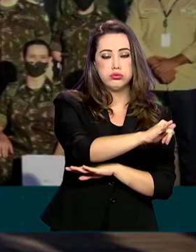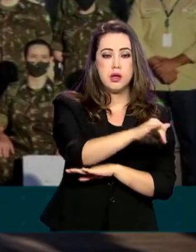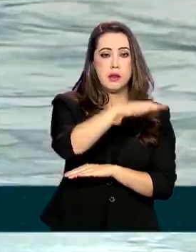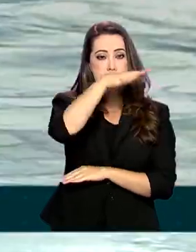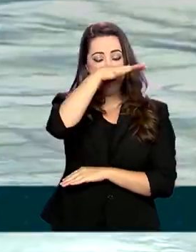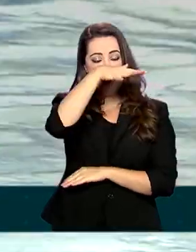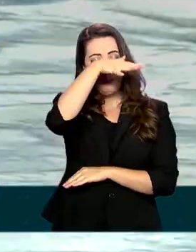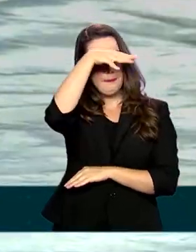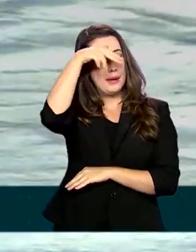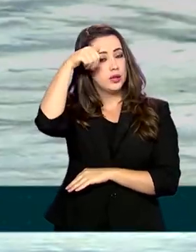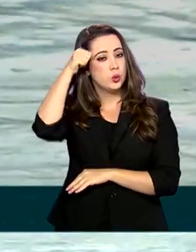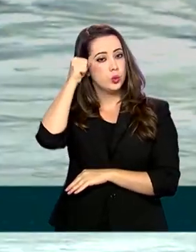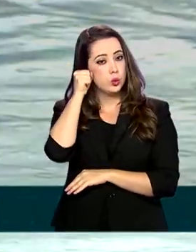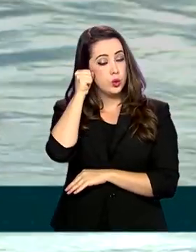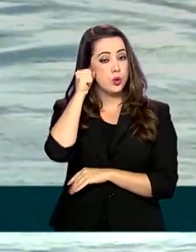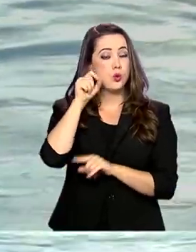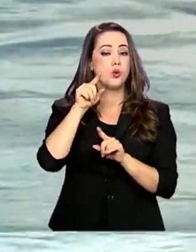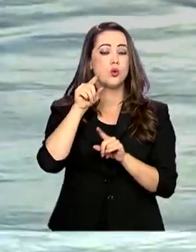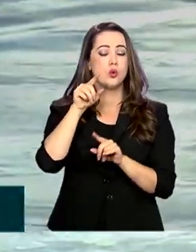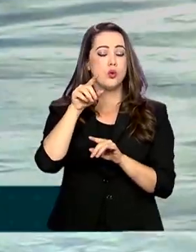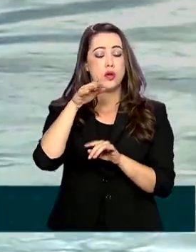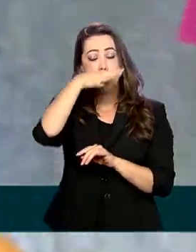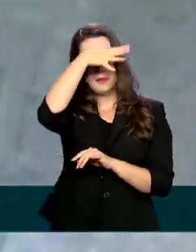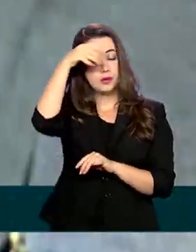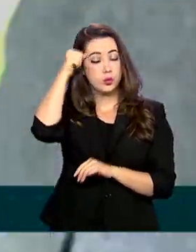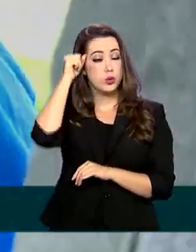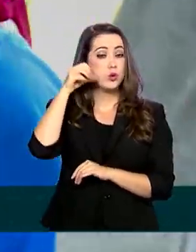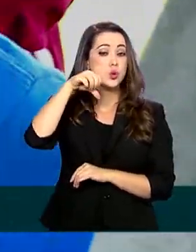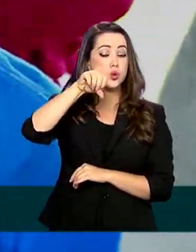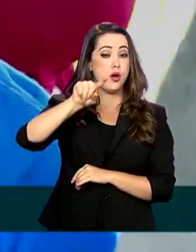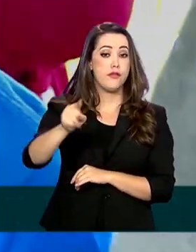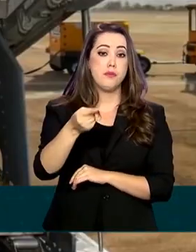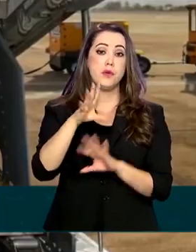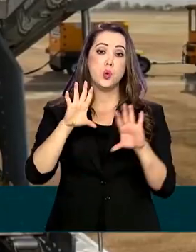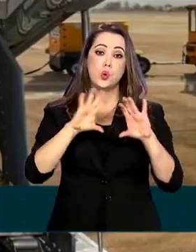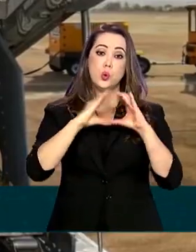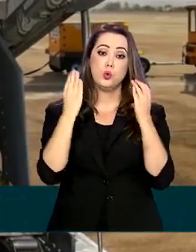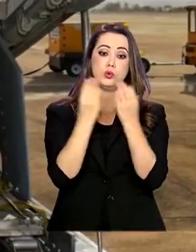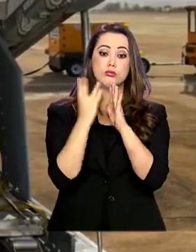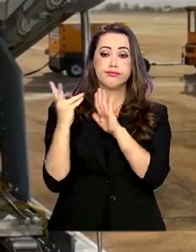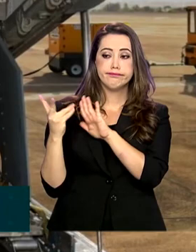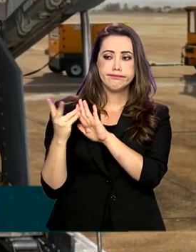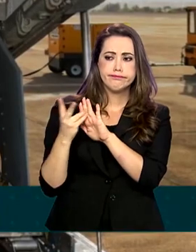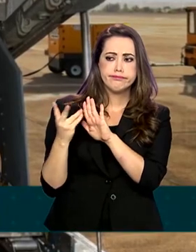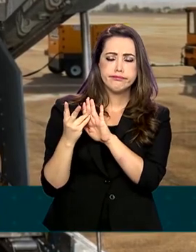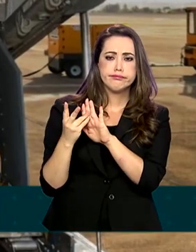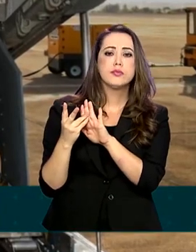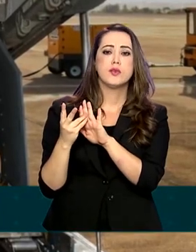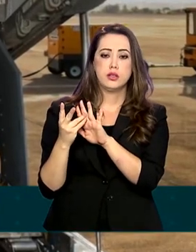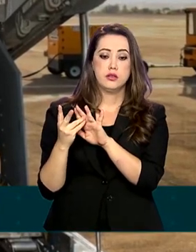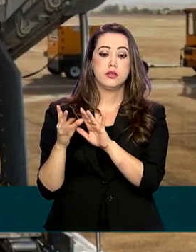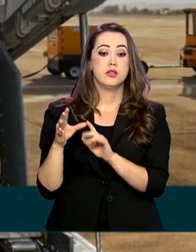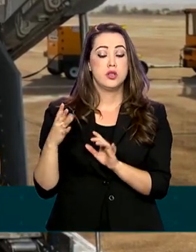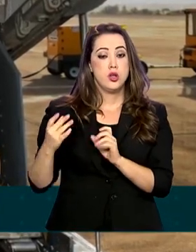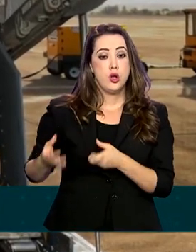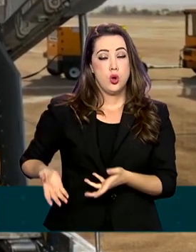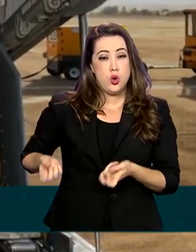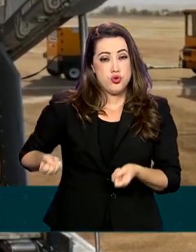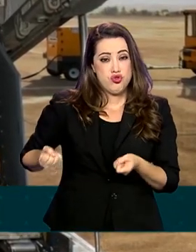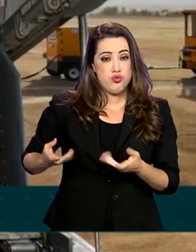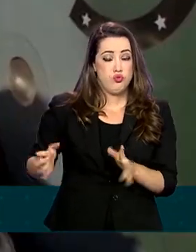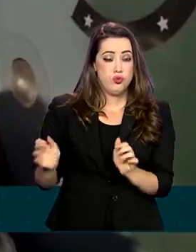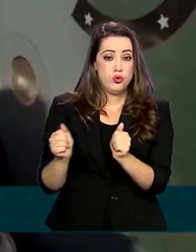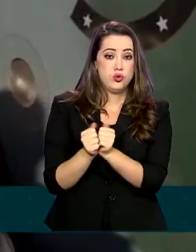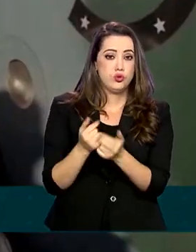Mato Grosso, onde vão atender 9 mil indígenas da etnia chavante. Na carga, medicamentos, equipamentos de proteção